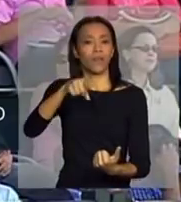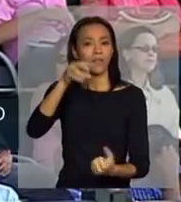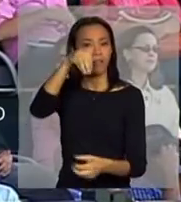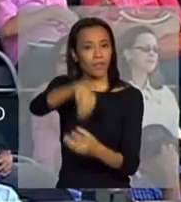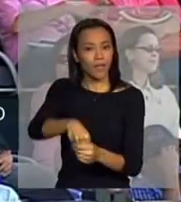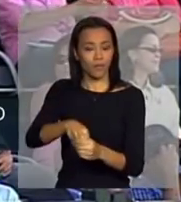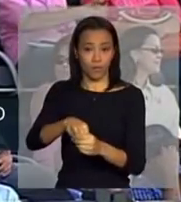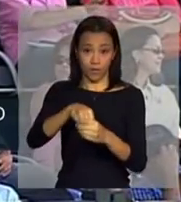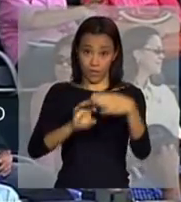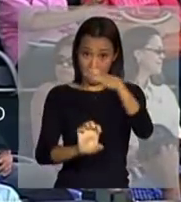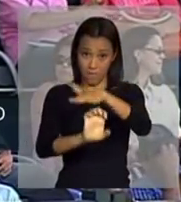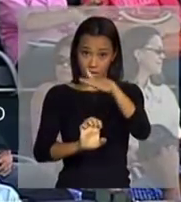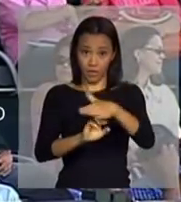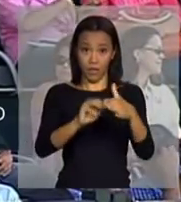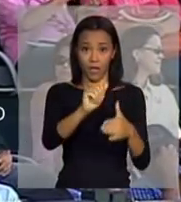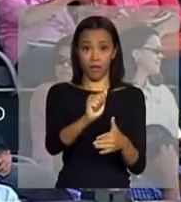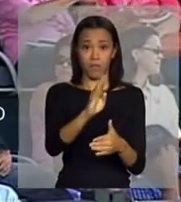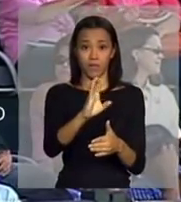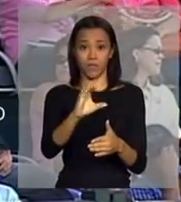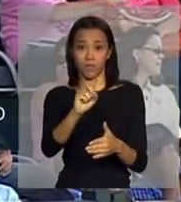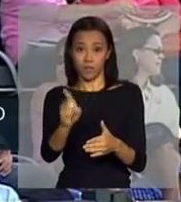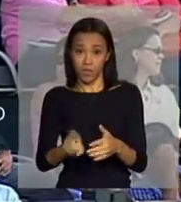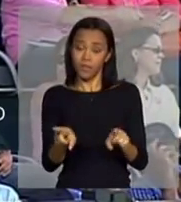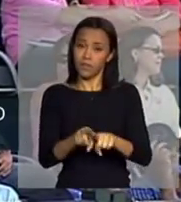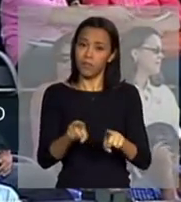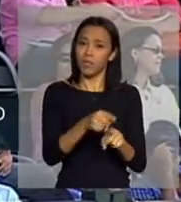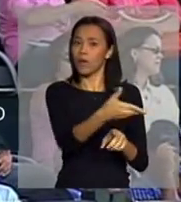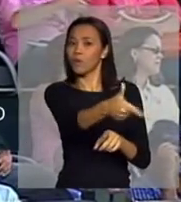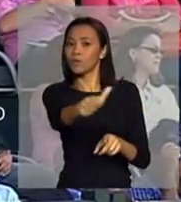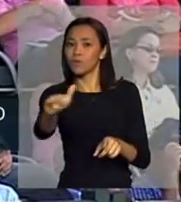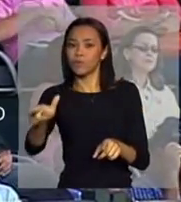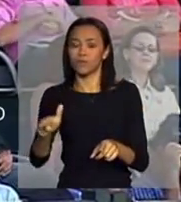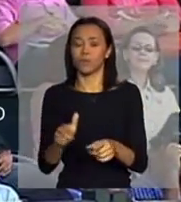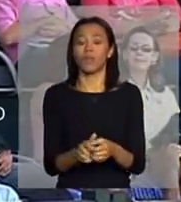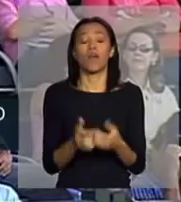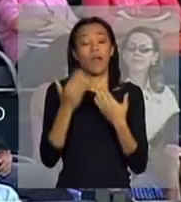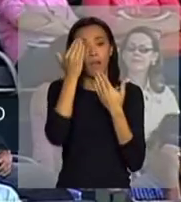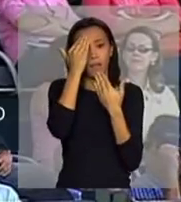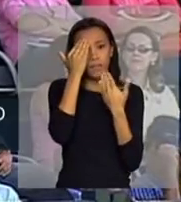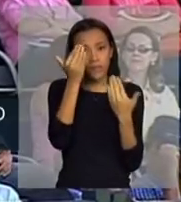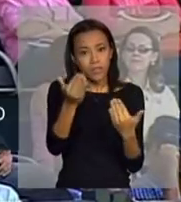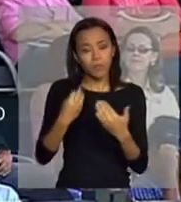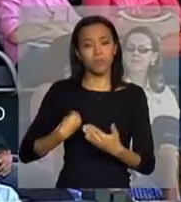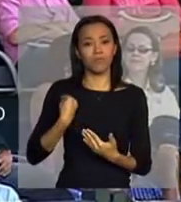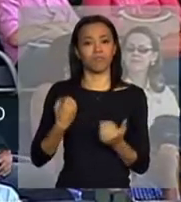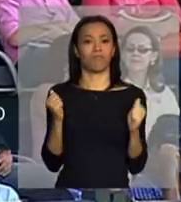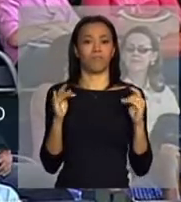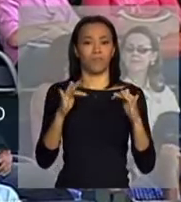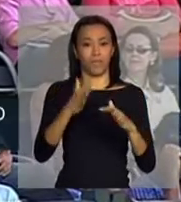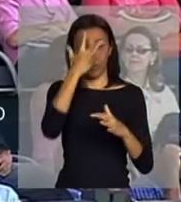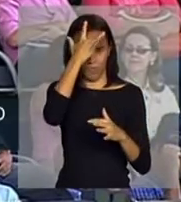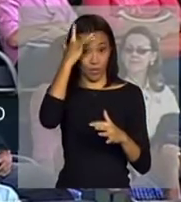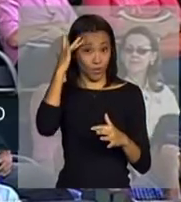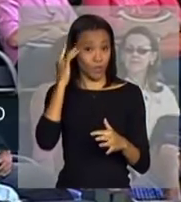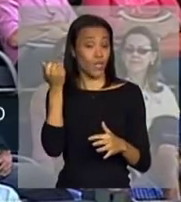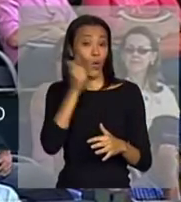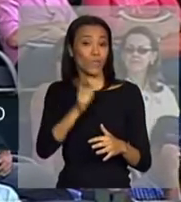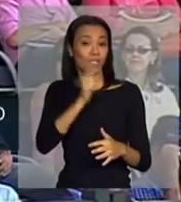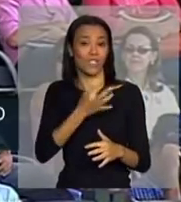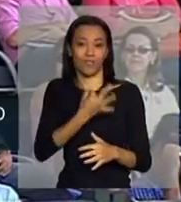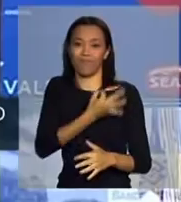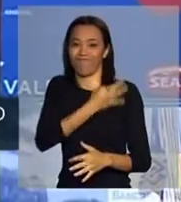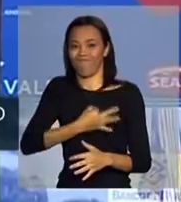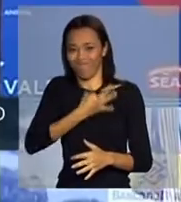aos amigos das entidades irmãs representativas das raças ebuínas. Agradecemos a presença dos homenageados com a comenda Mérito